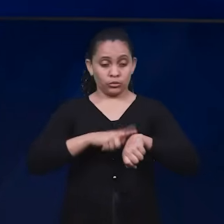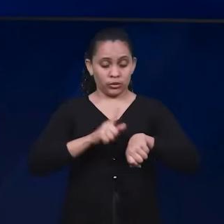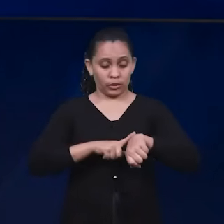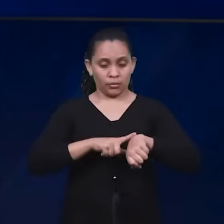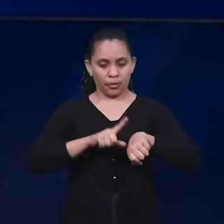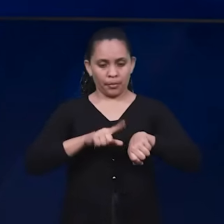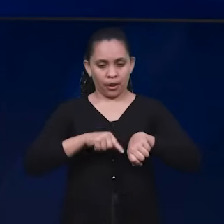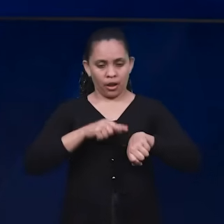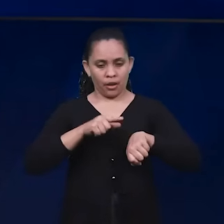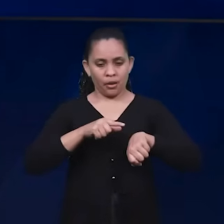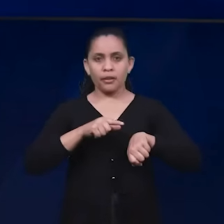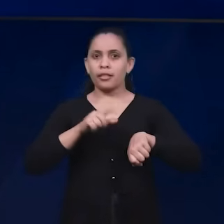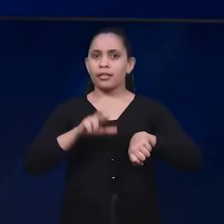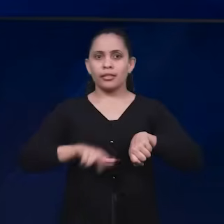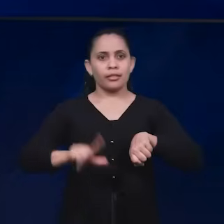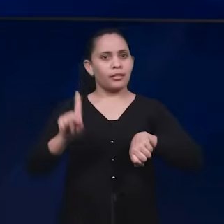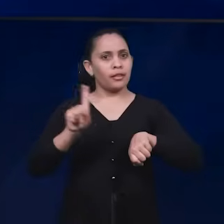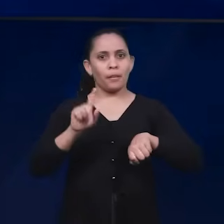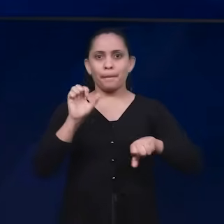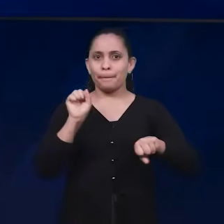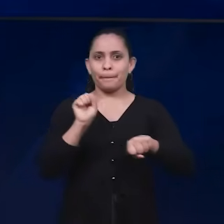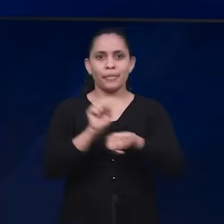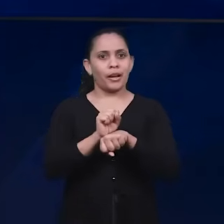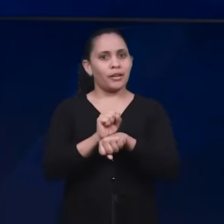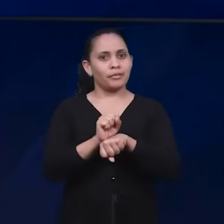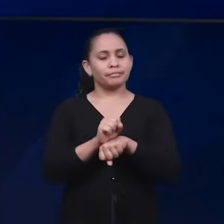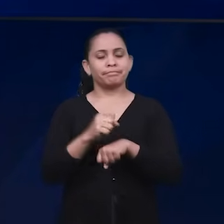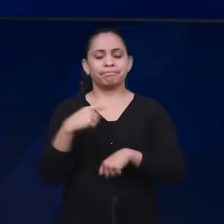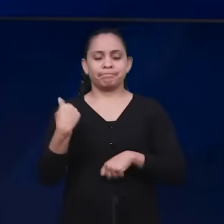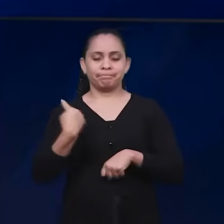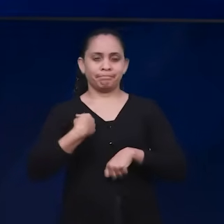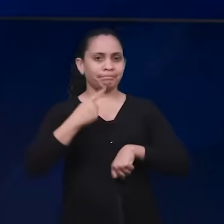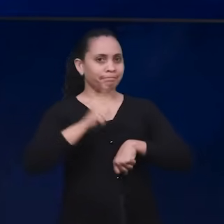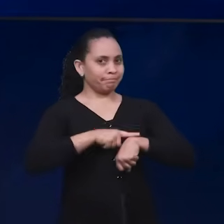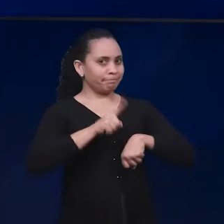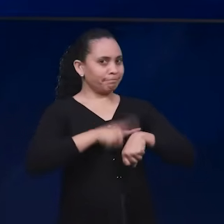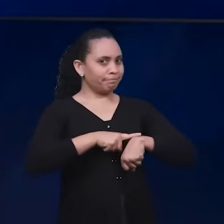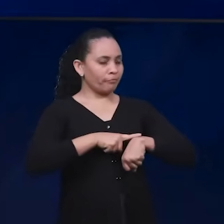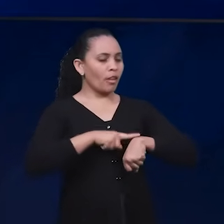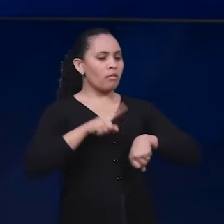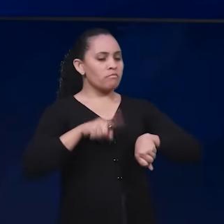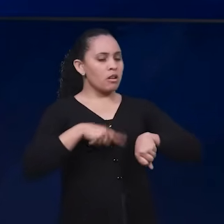de contar. Porque no nosso tempo, no tempo